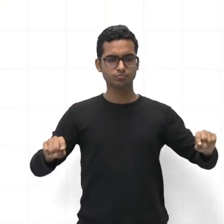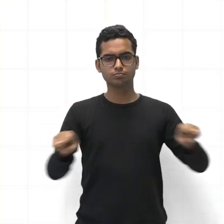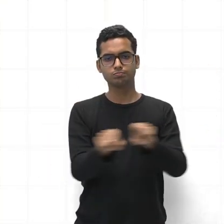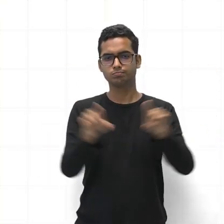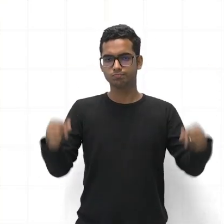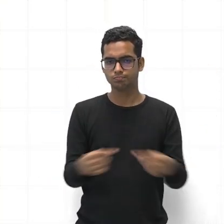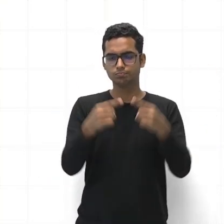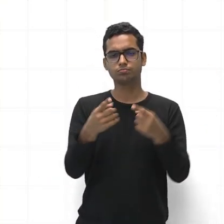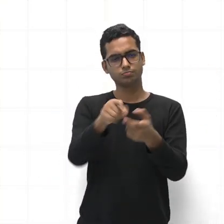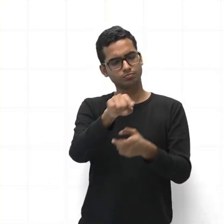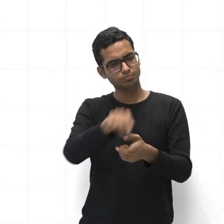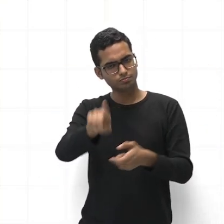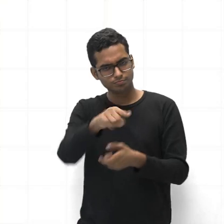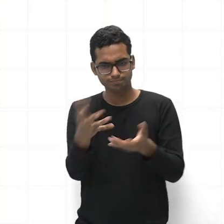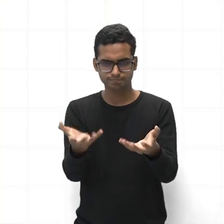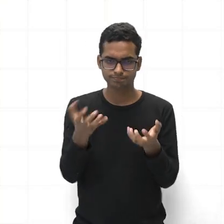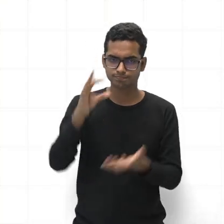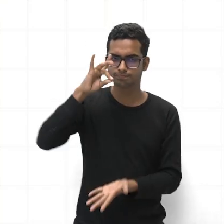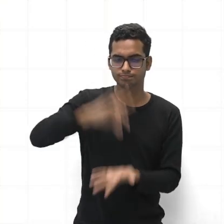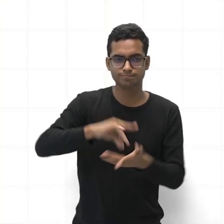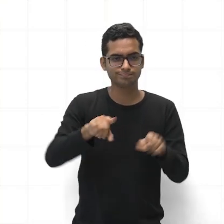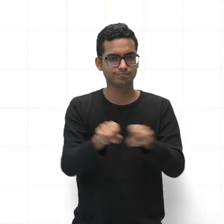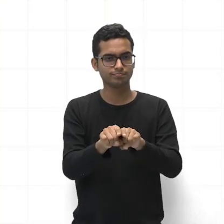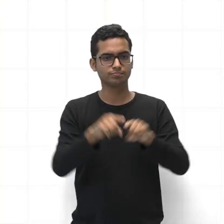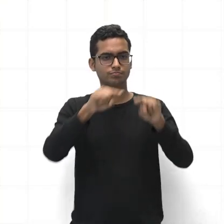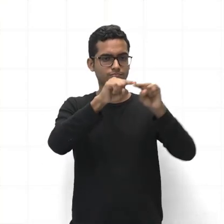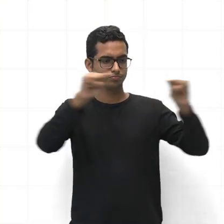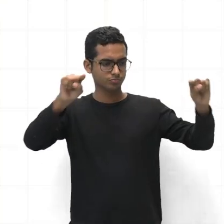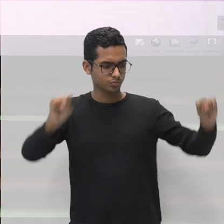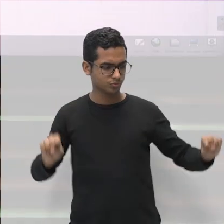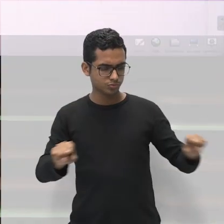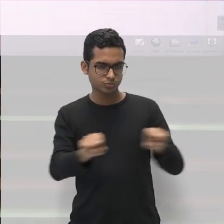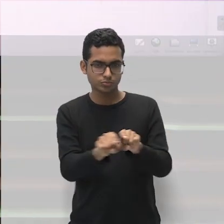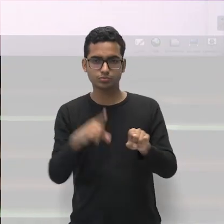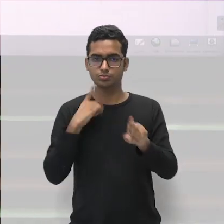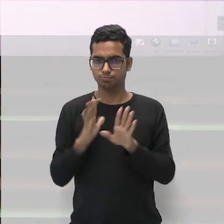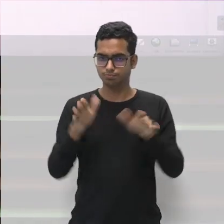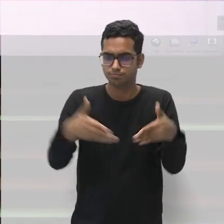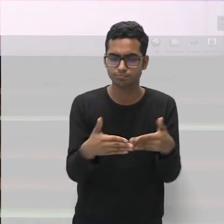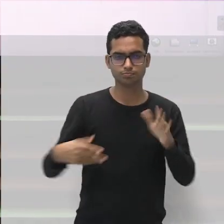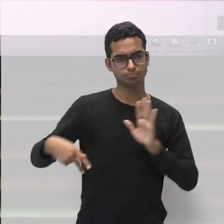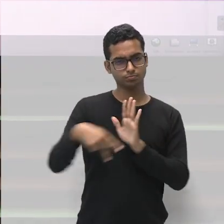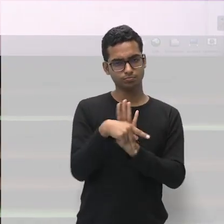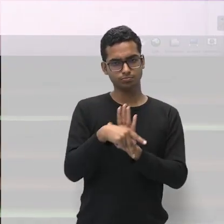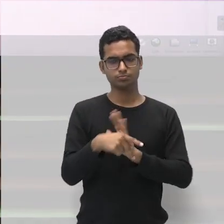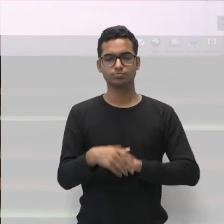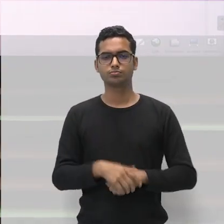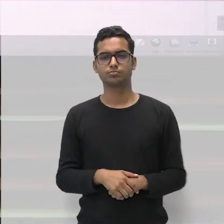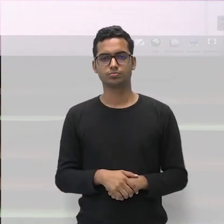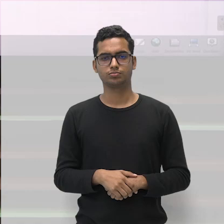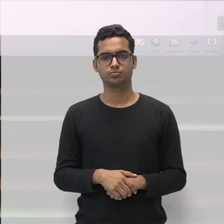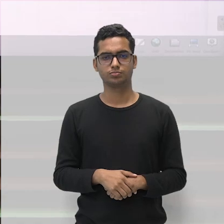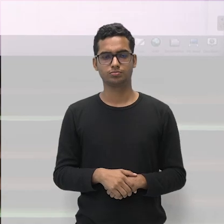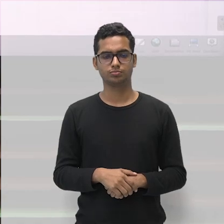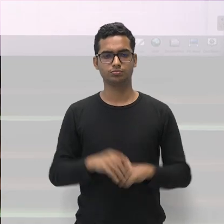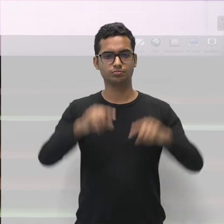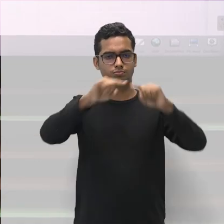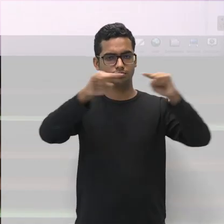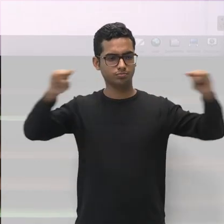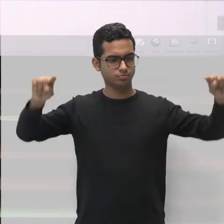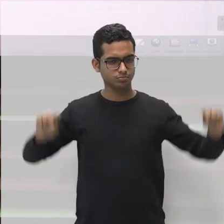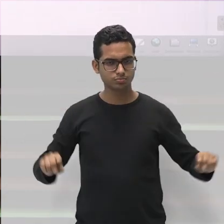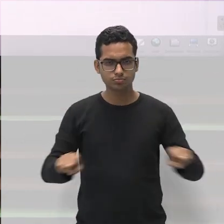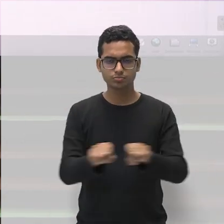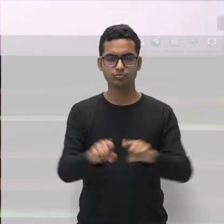que cada quadrilátero vai ter suas especificidades, como retângulo, como losango, como